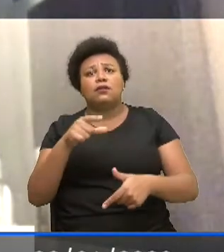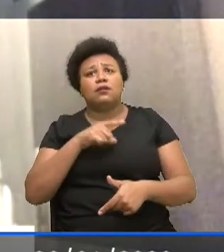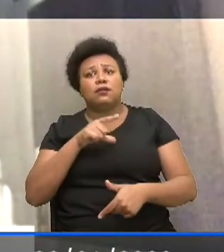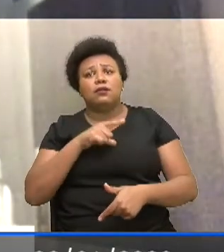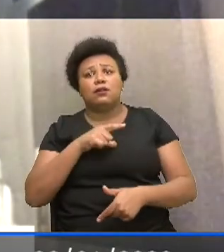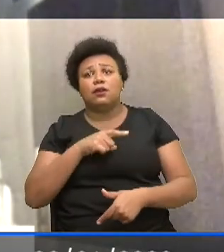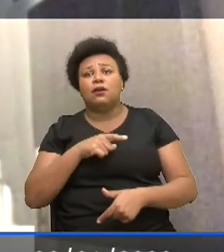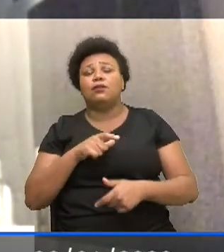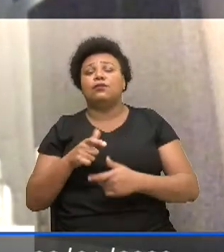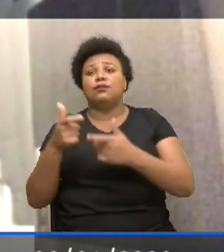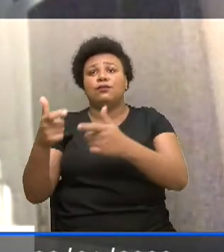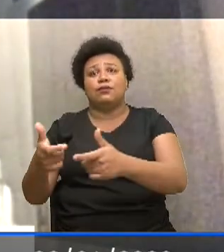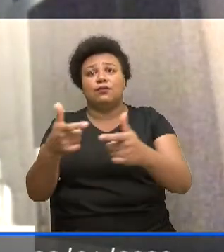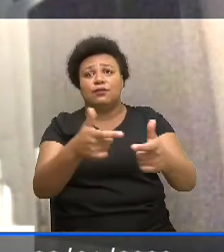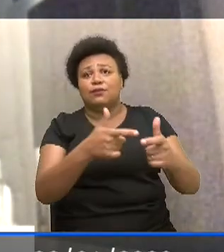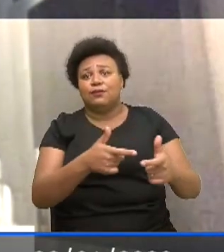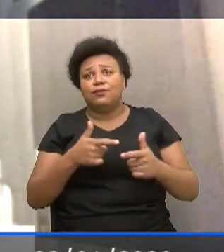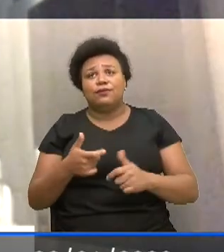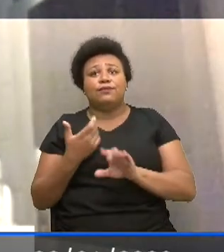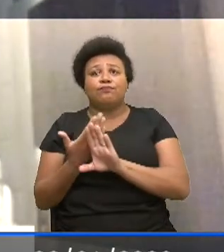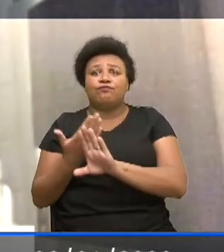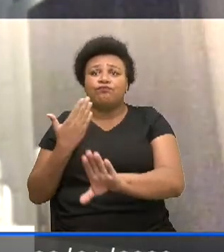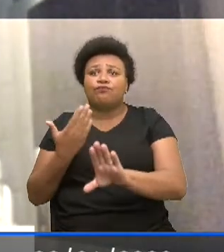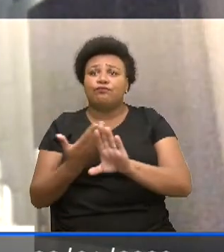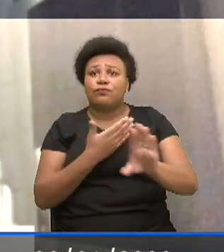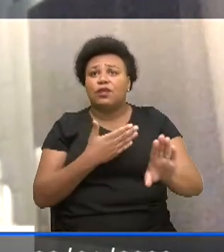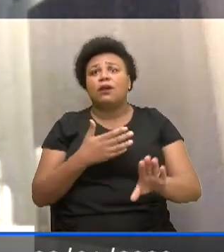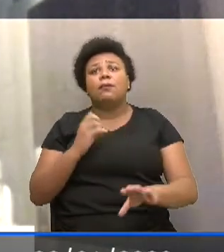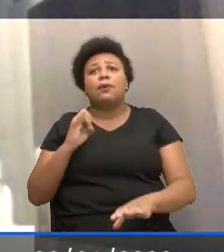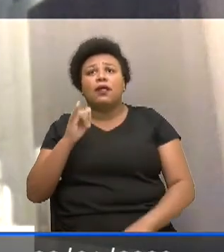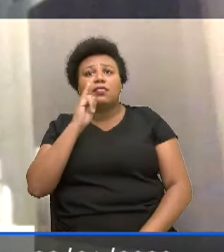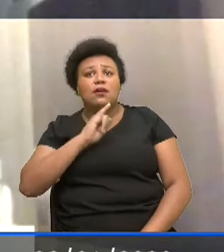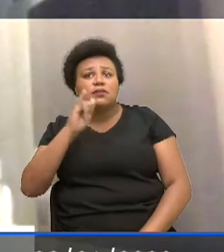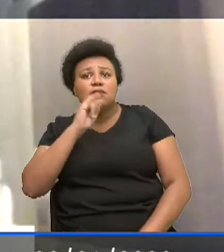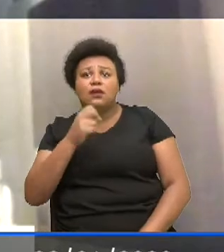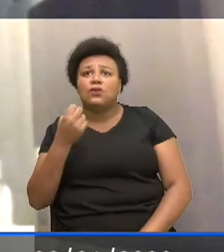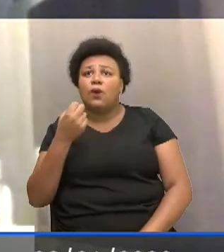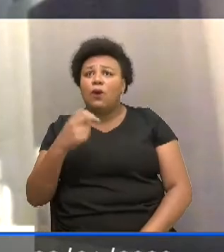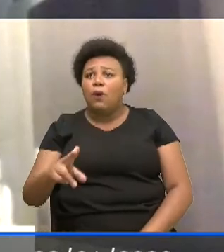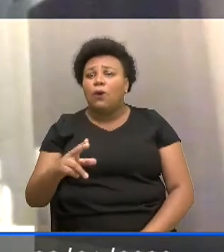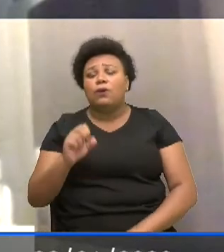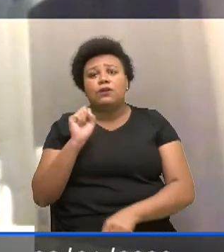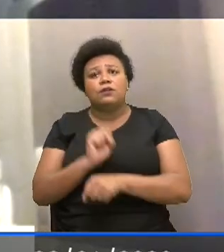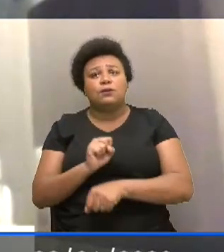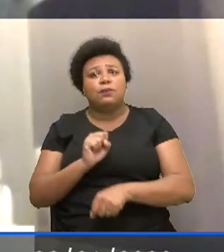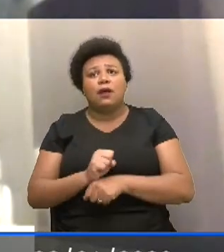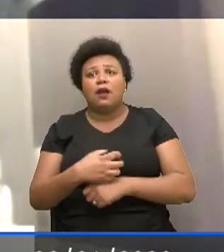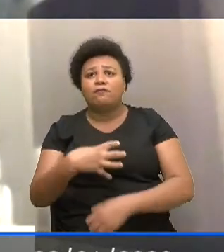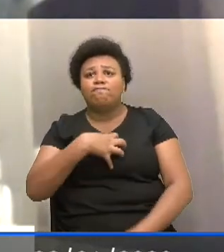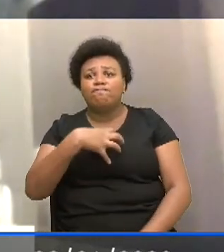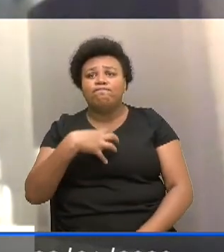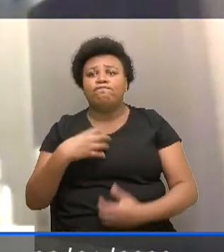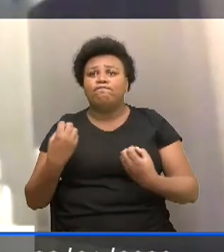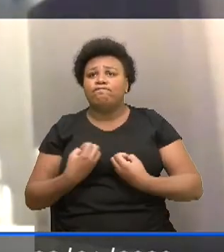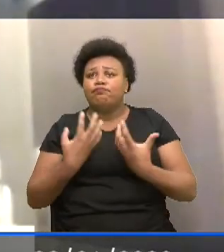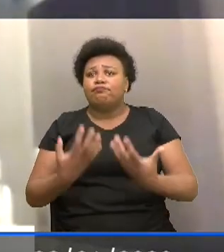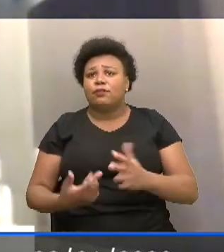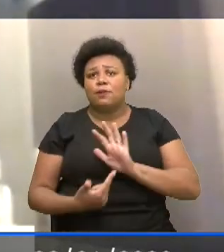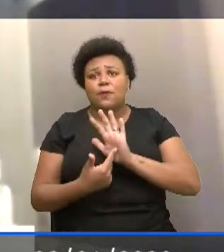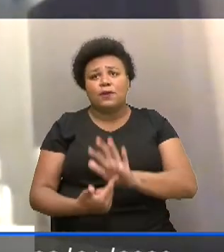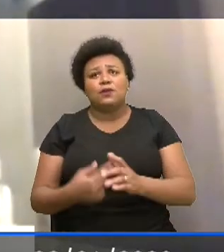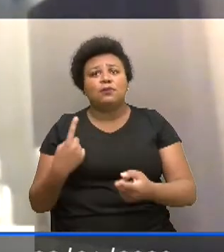deve a empresa, então, afastar para eventual testagem ou aguardar manifestação de sintomas. Porque sabemos